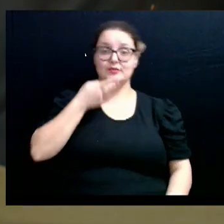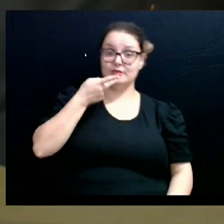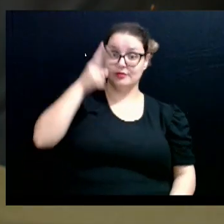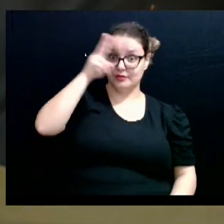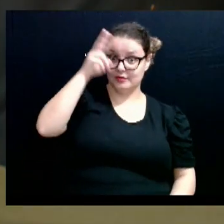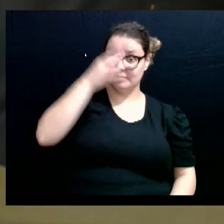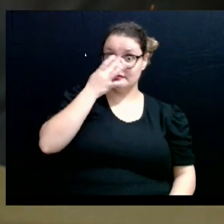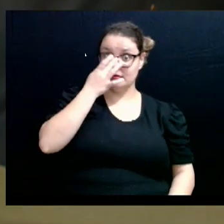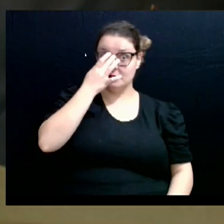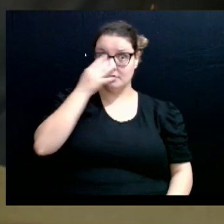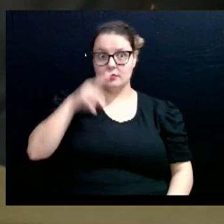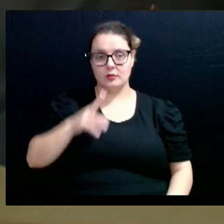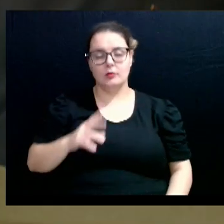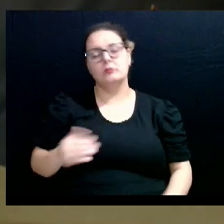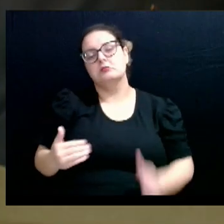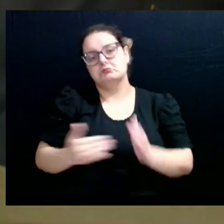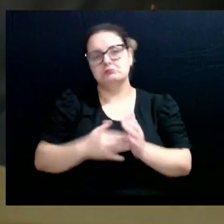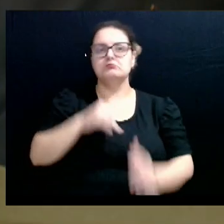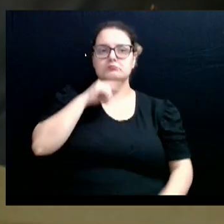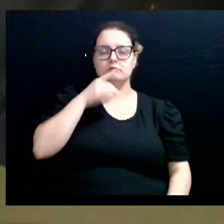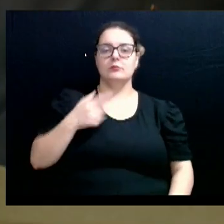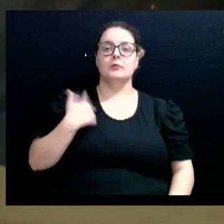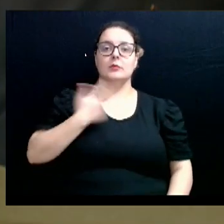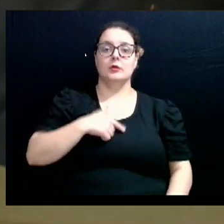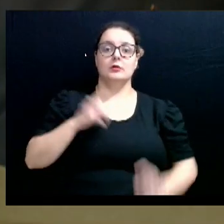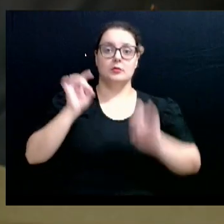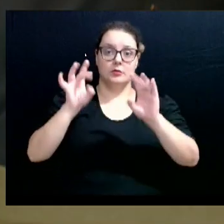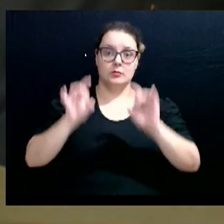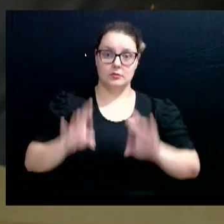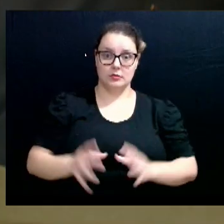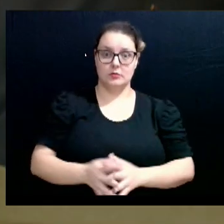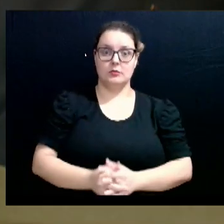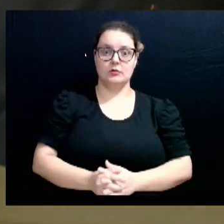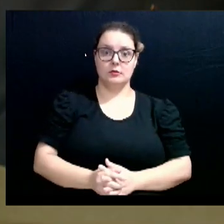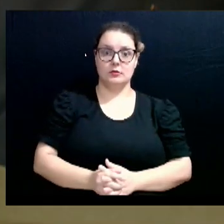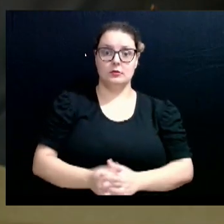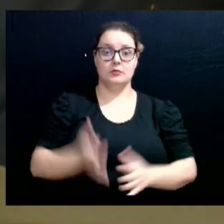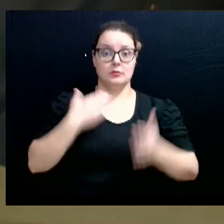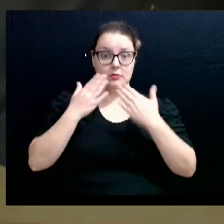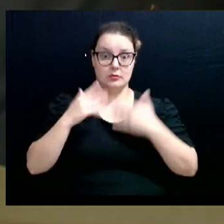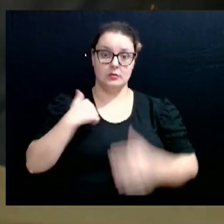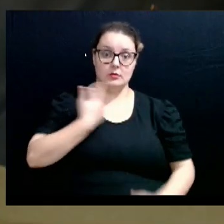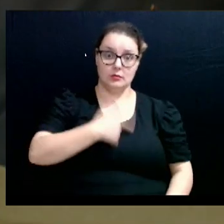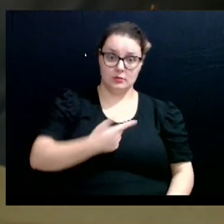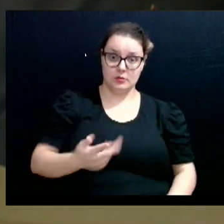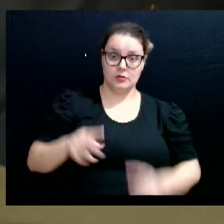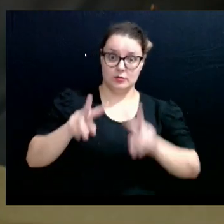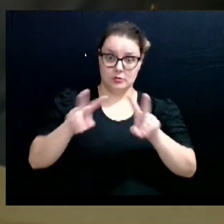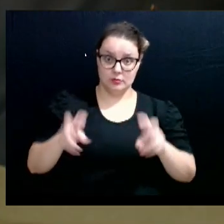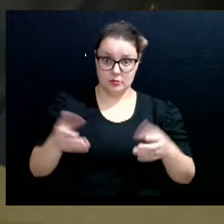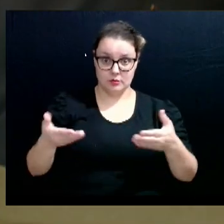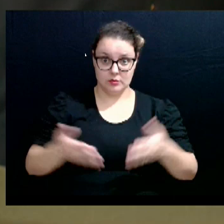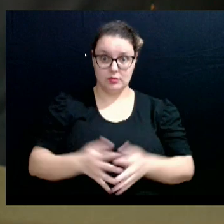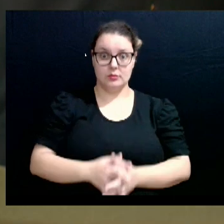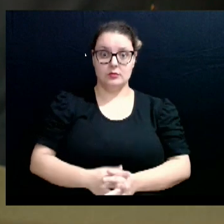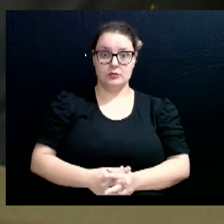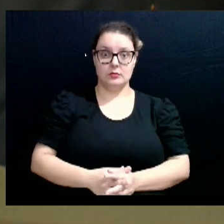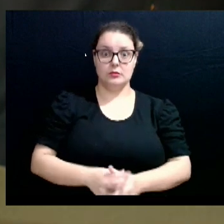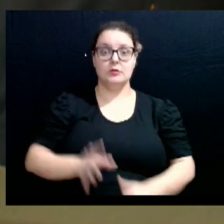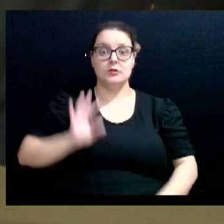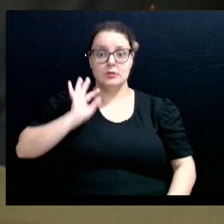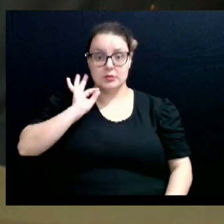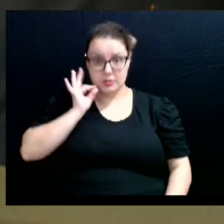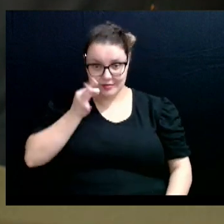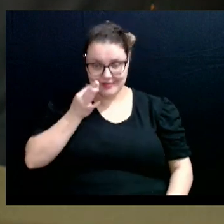sua dúvida, porque nós estamos com especialistas que vão conversar com a gente sobre o tema de hoje e daqui a pouquinho a gente interage com você.